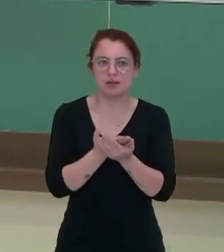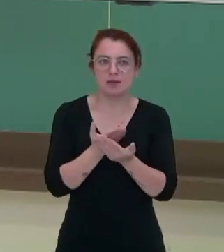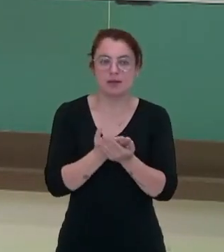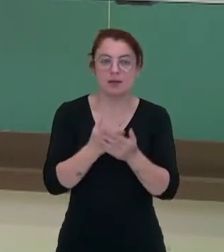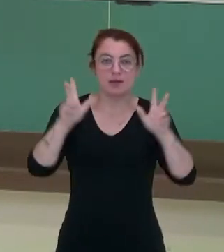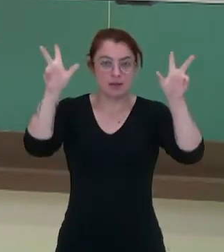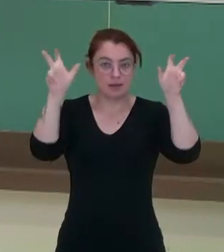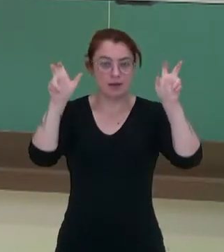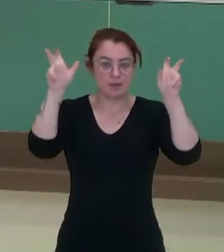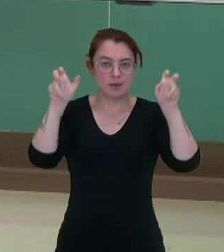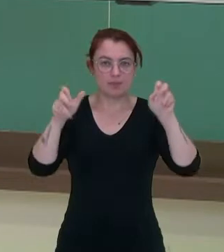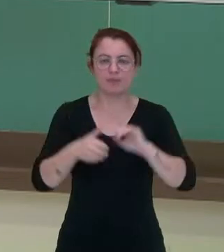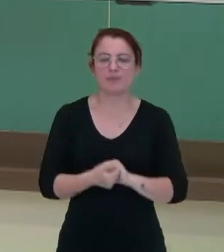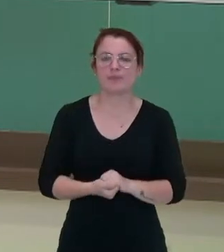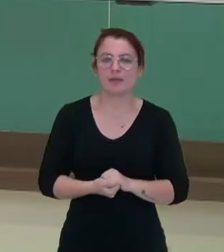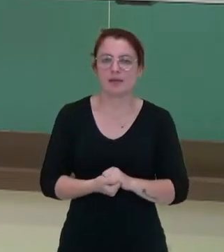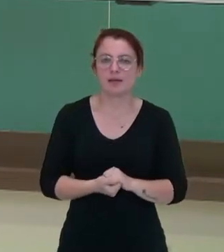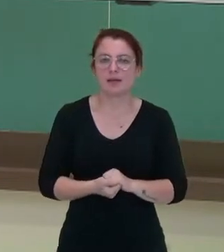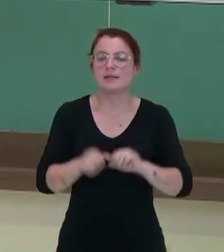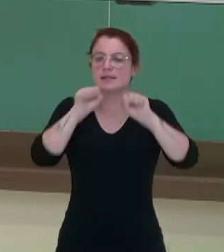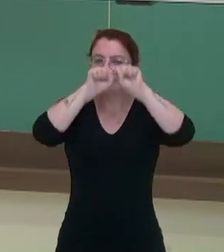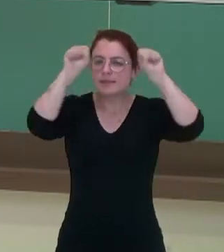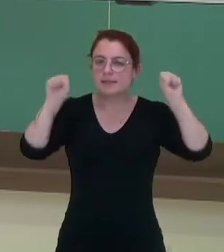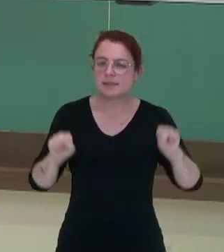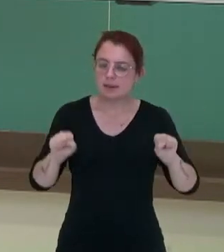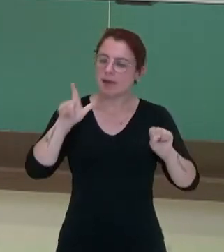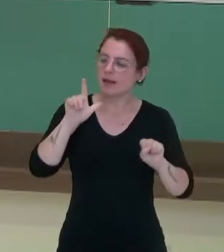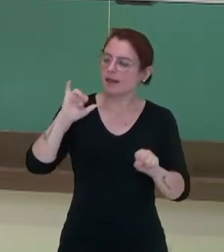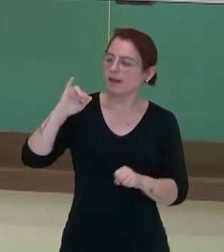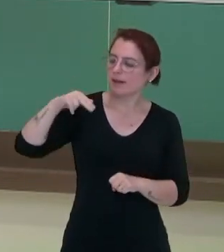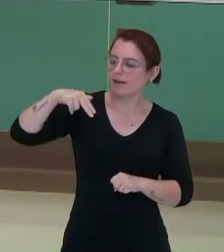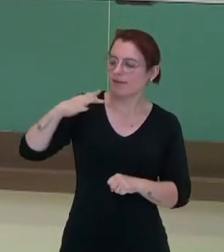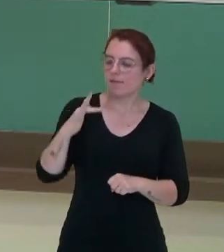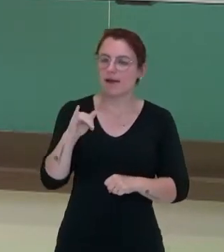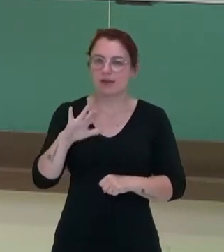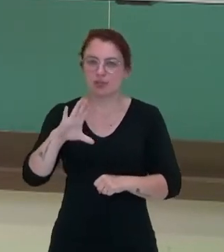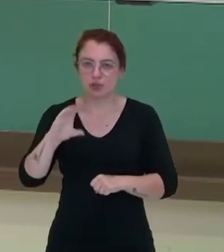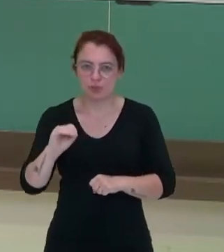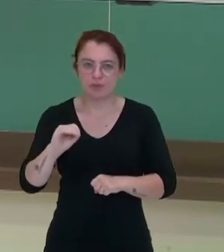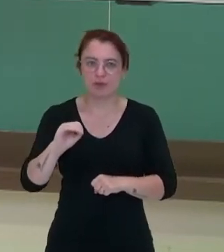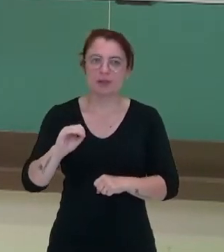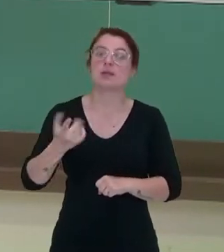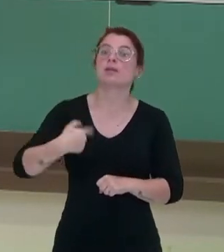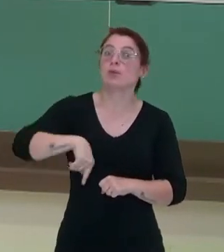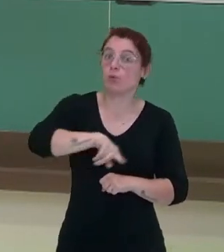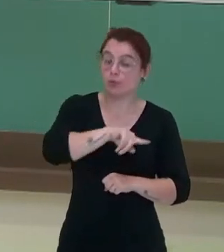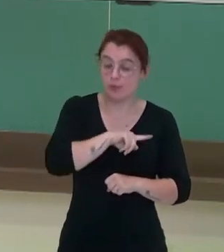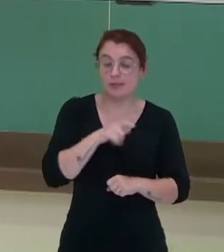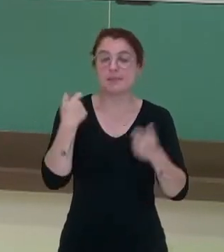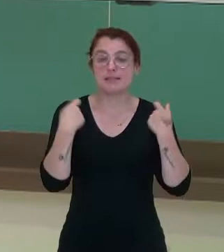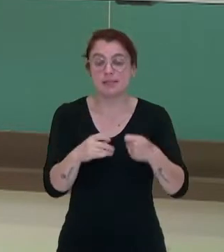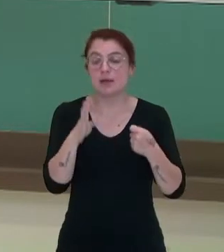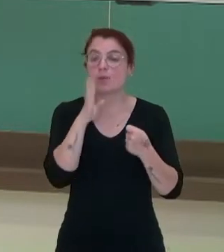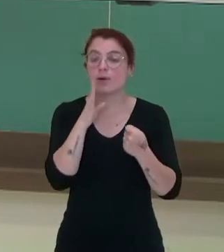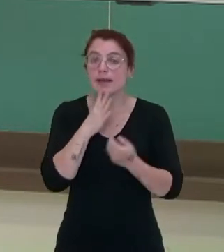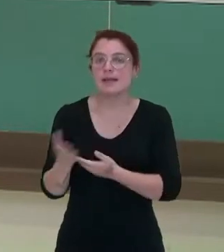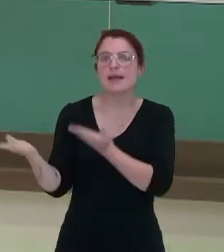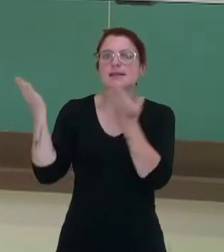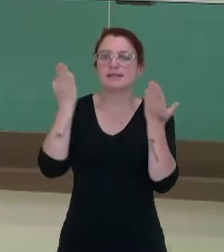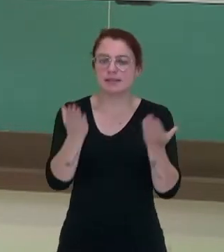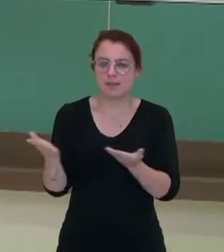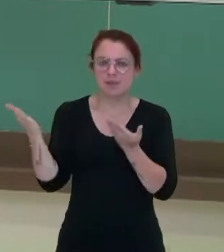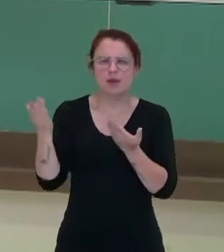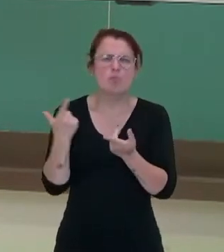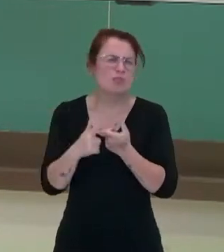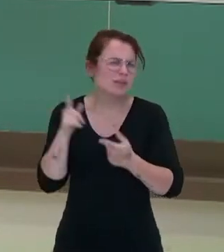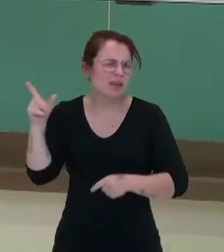tema, o assunto, é o sistema linfático. Então a gente tem que conhecer esse sistema. Para que